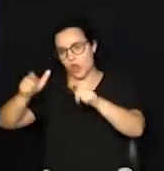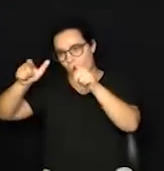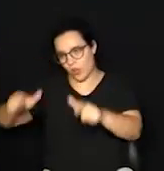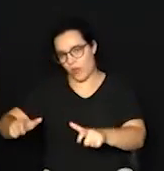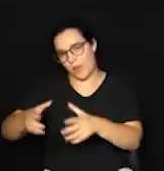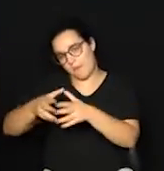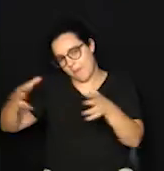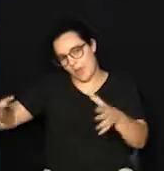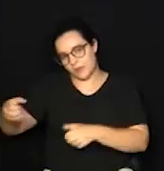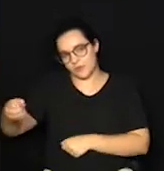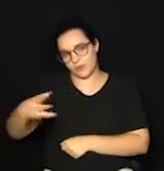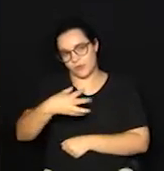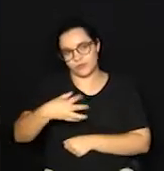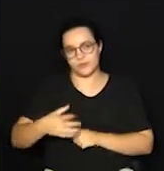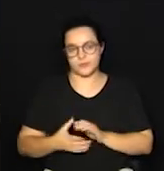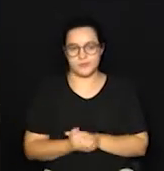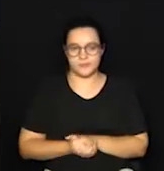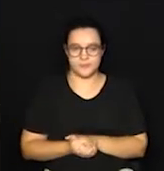UPA nova.